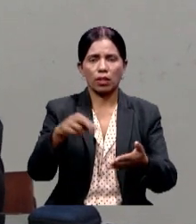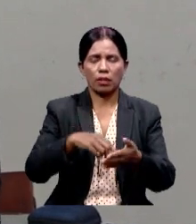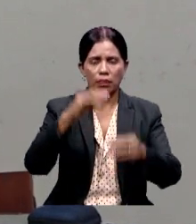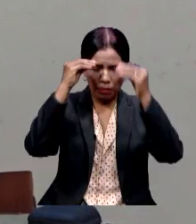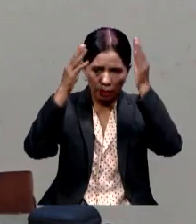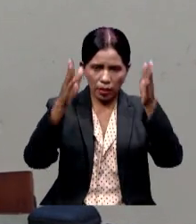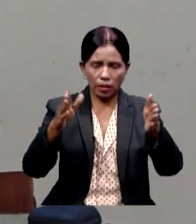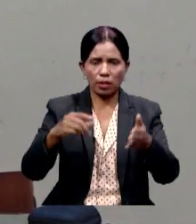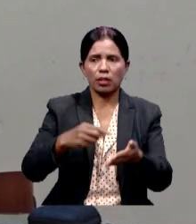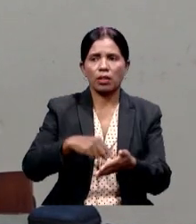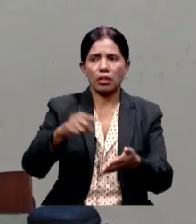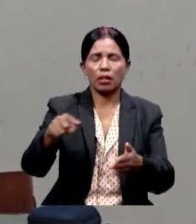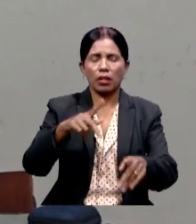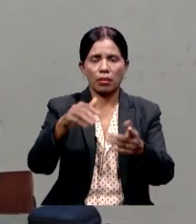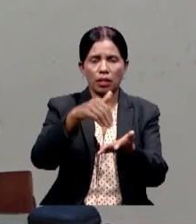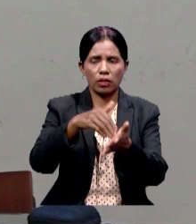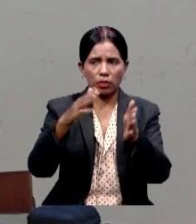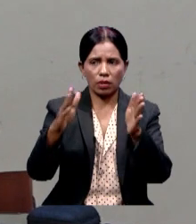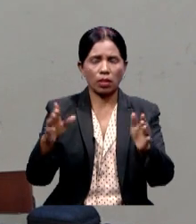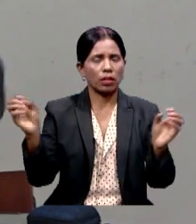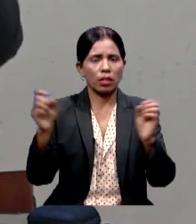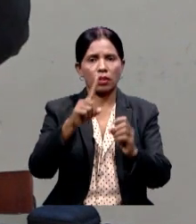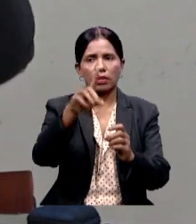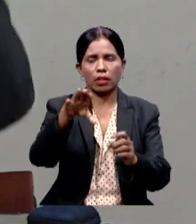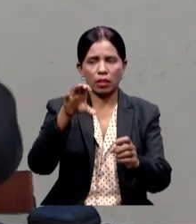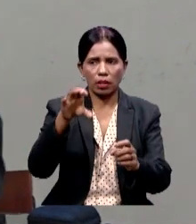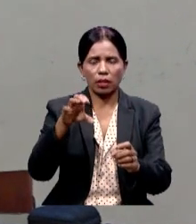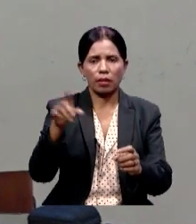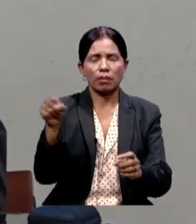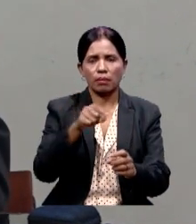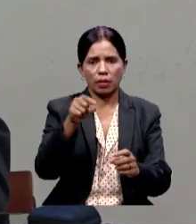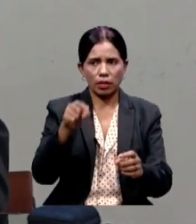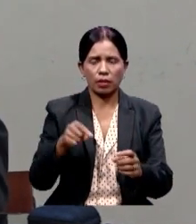Netinan-tinan ema kelulusan estudante ne laus 100%, 130%.